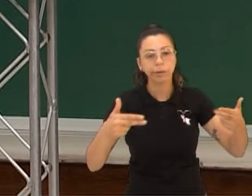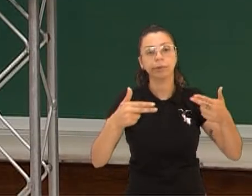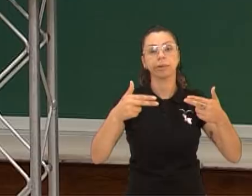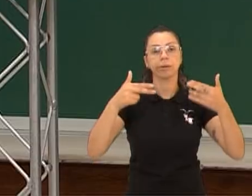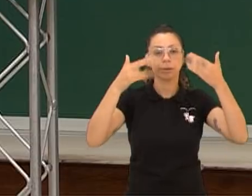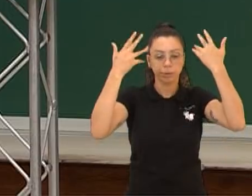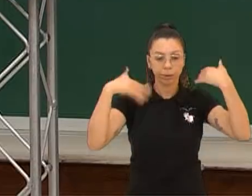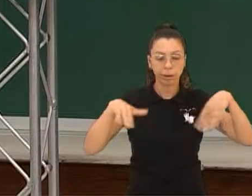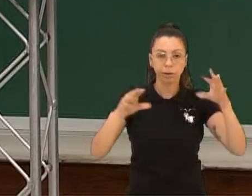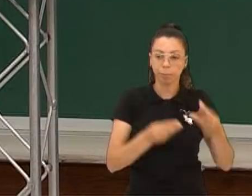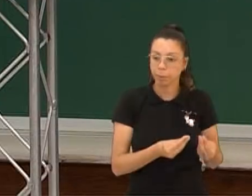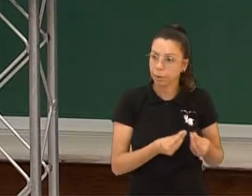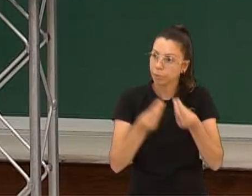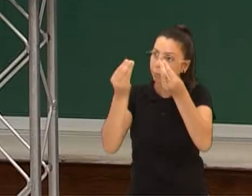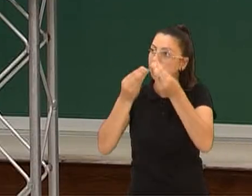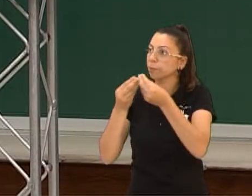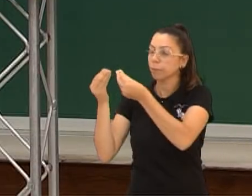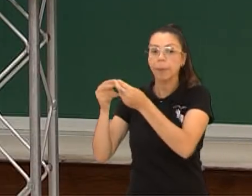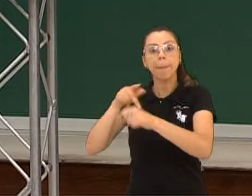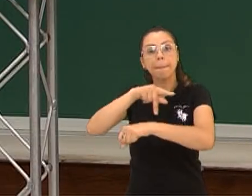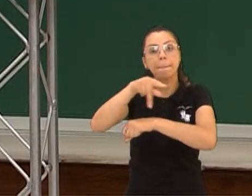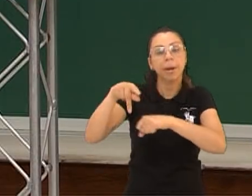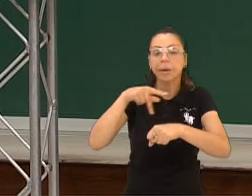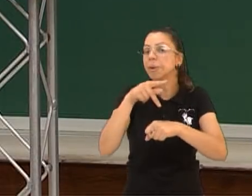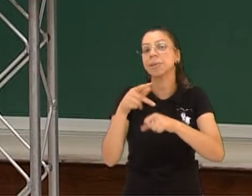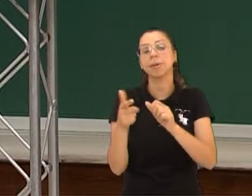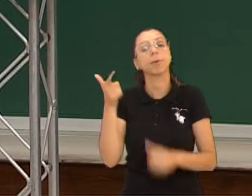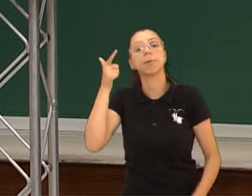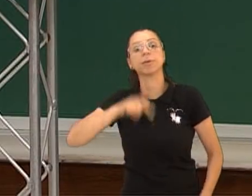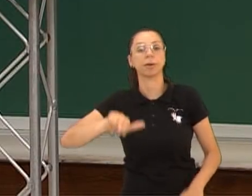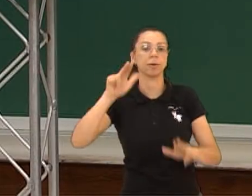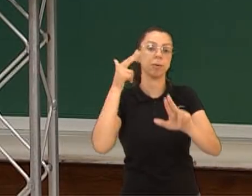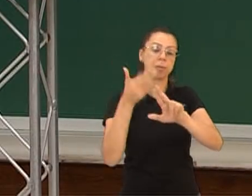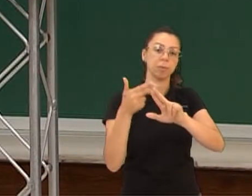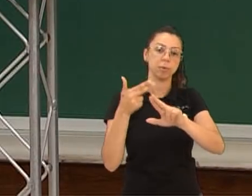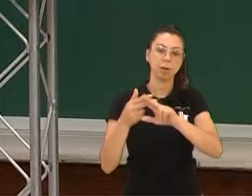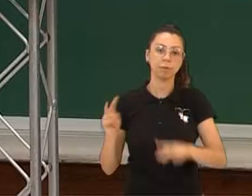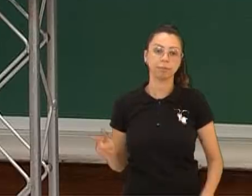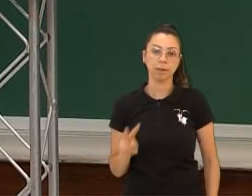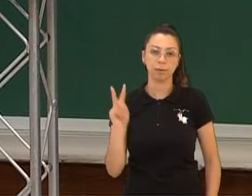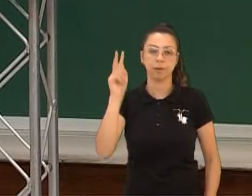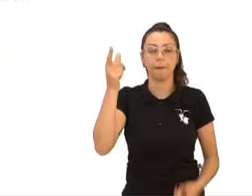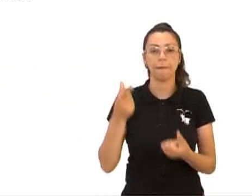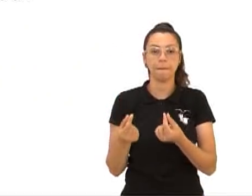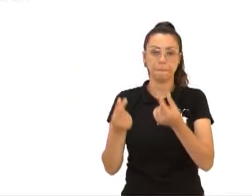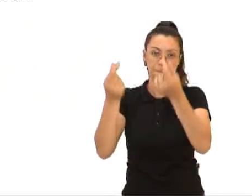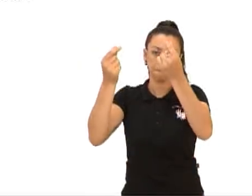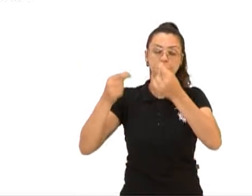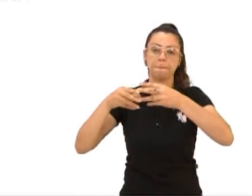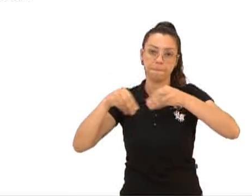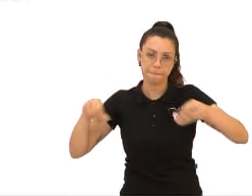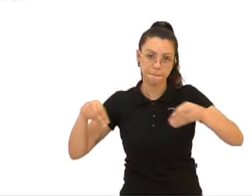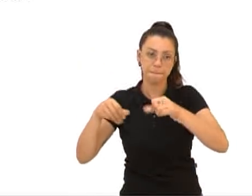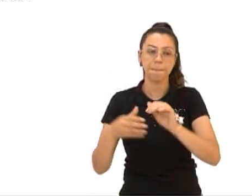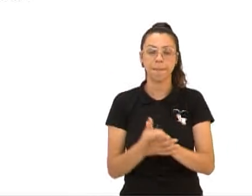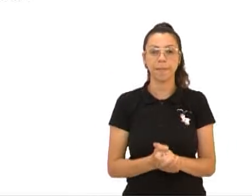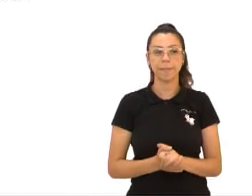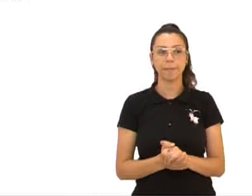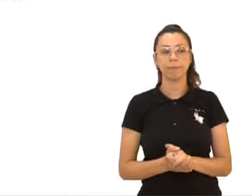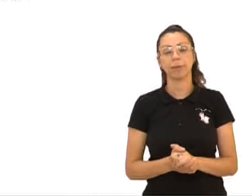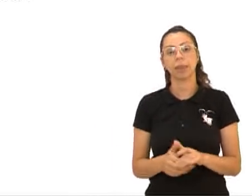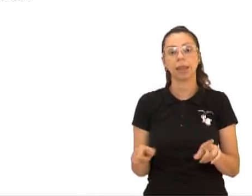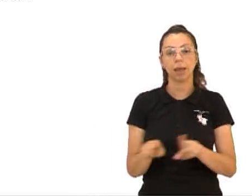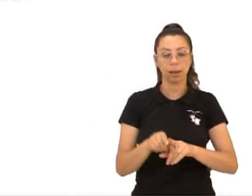não consegue se beneficiar dessas riquezas minerais. Aqui um destaque, né, é a